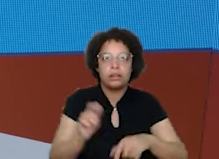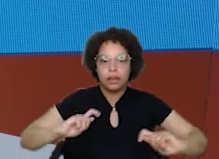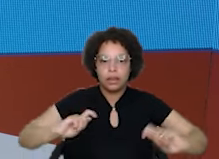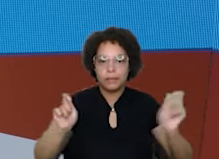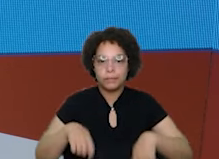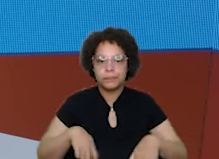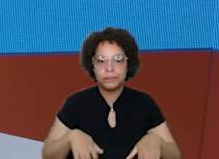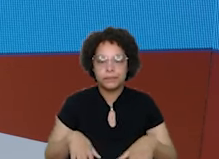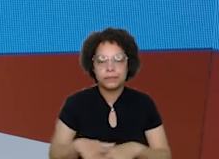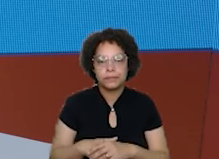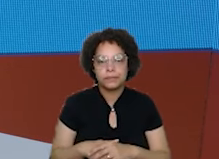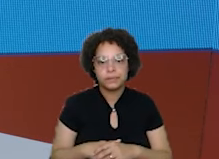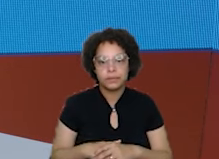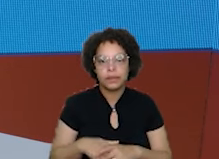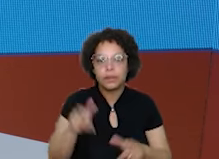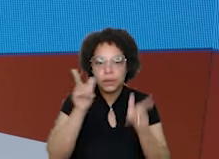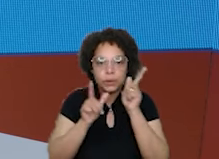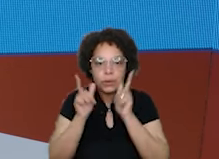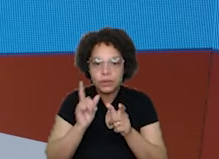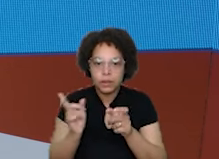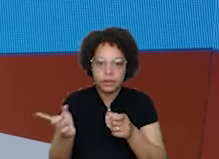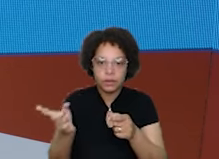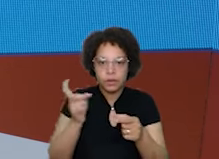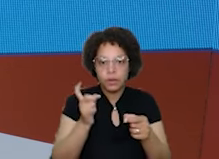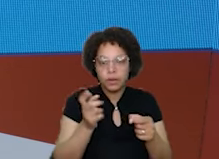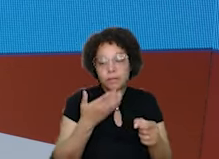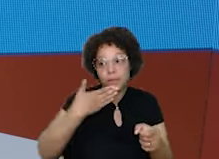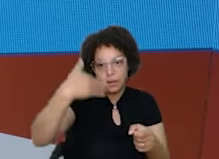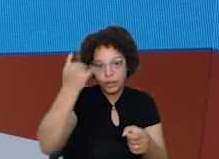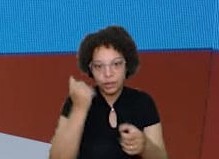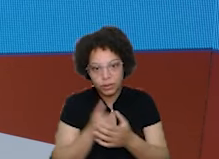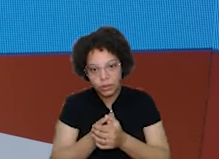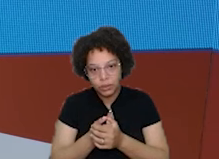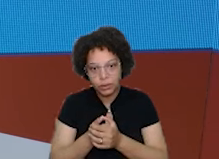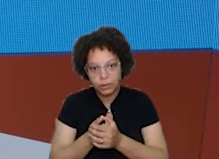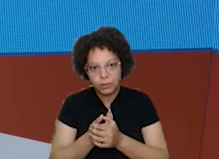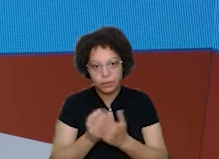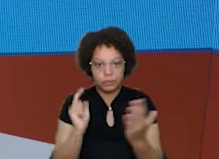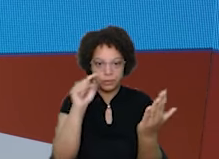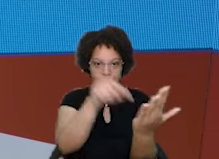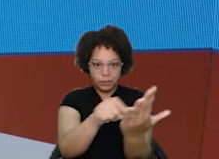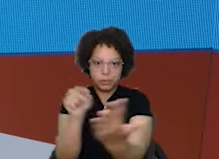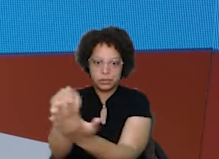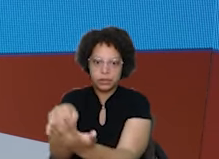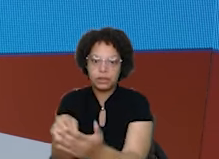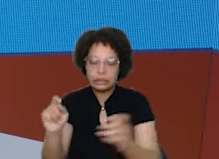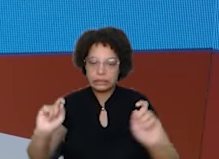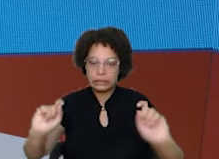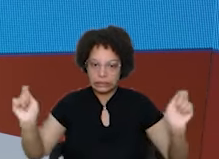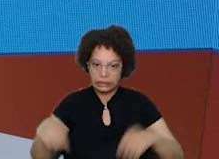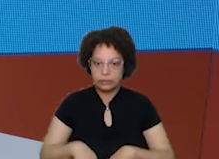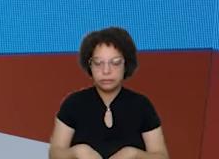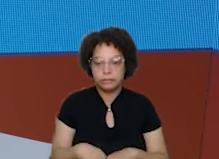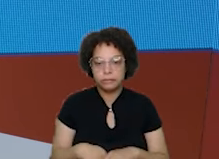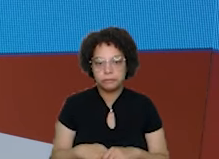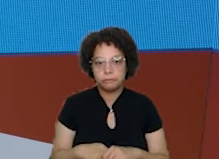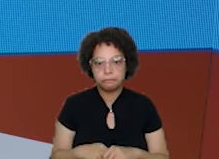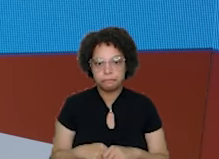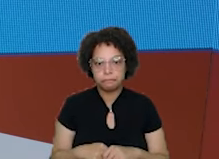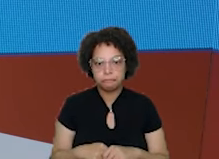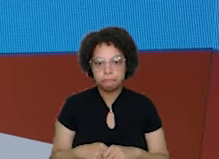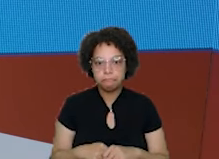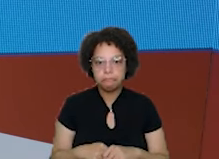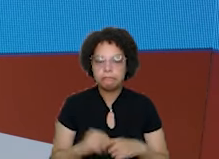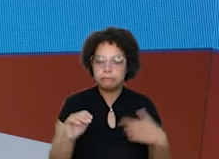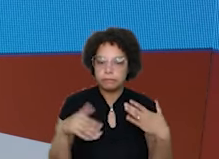porque você vai conseguir ter um retorno se você fizer de forma assertiva você vai ter um retorno em menor tempo e aí sim